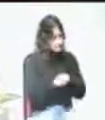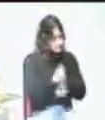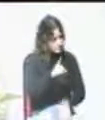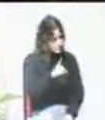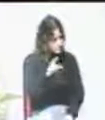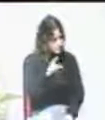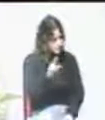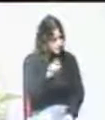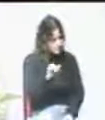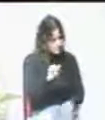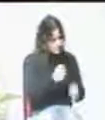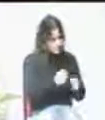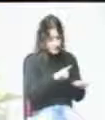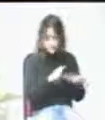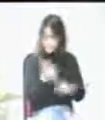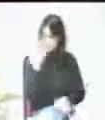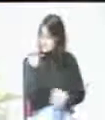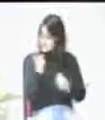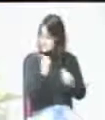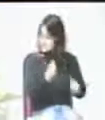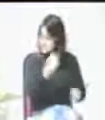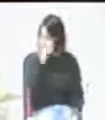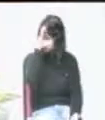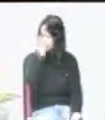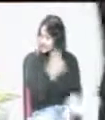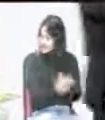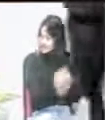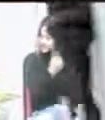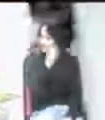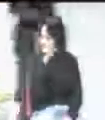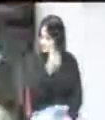passada entregou a tese de doutorado,